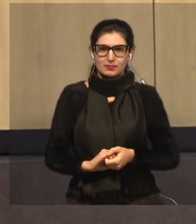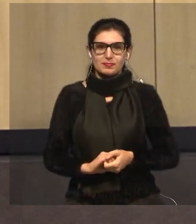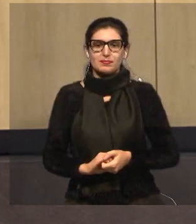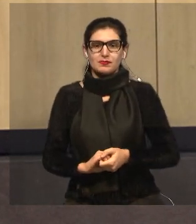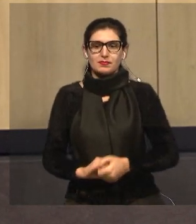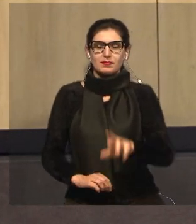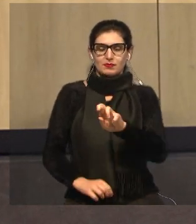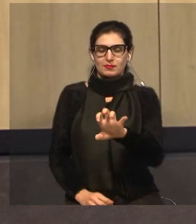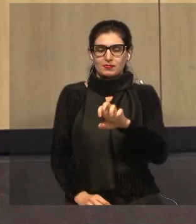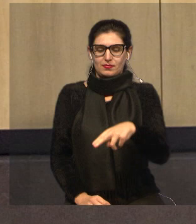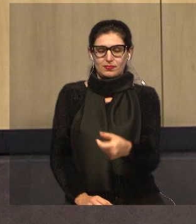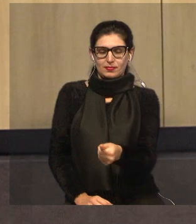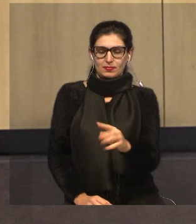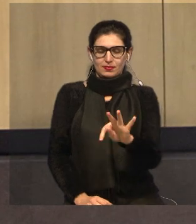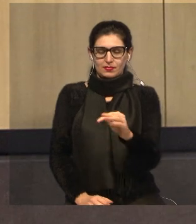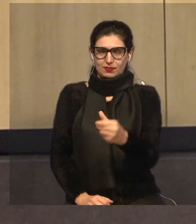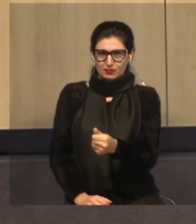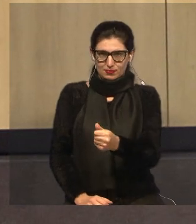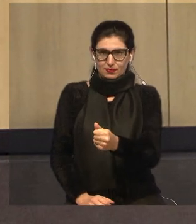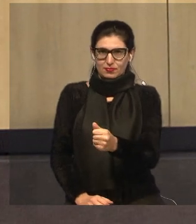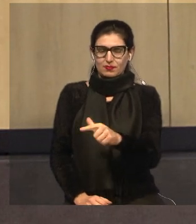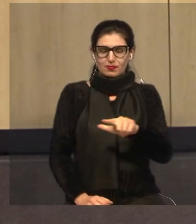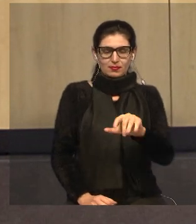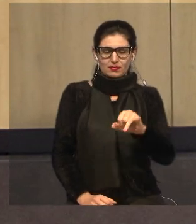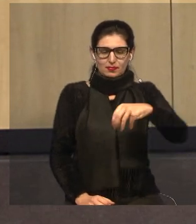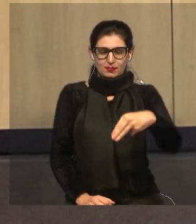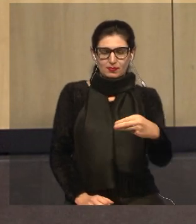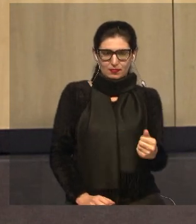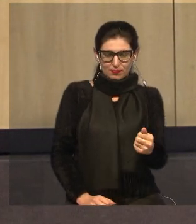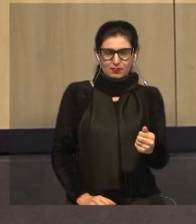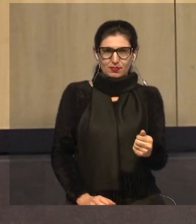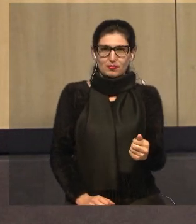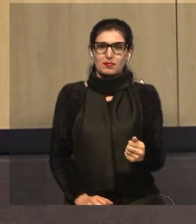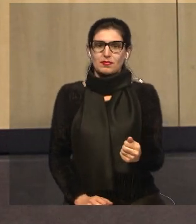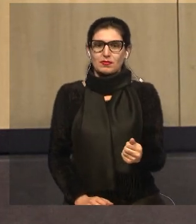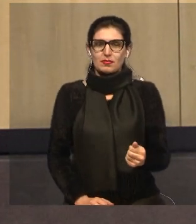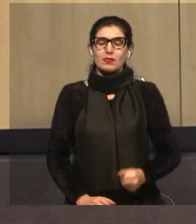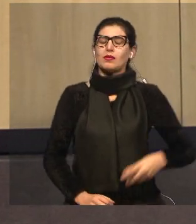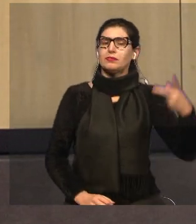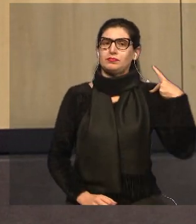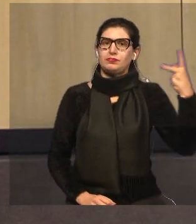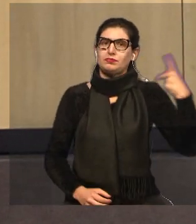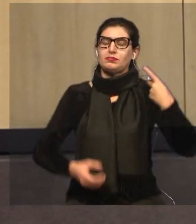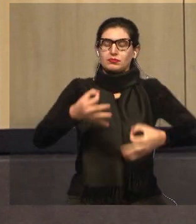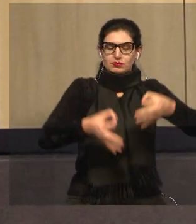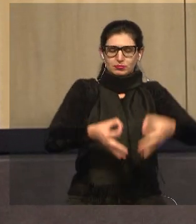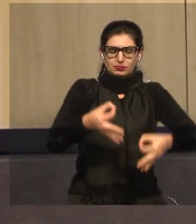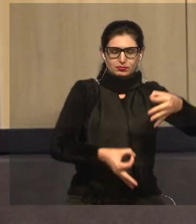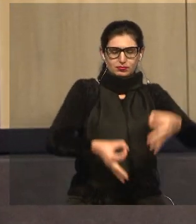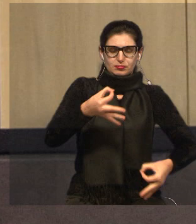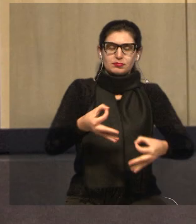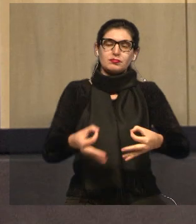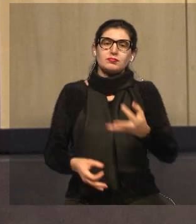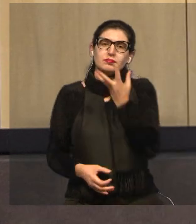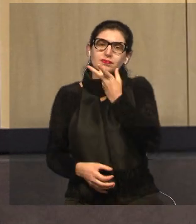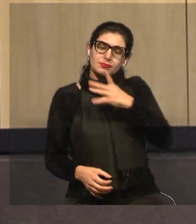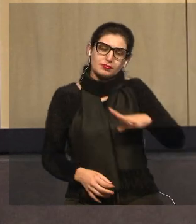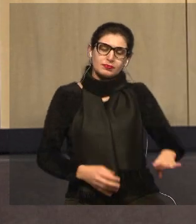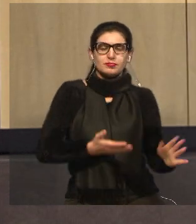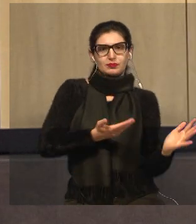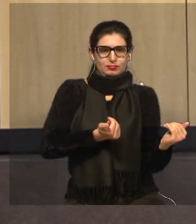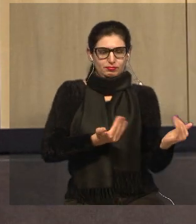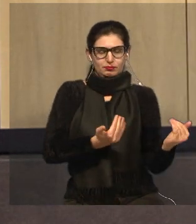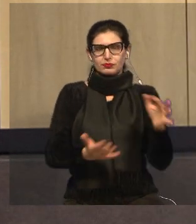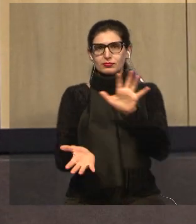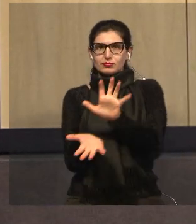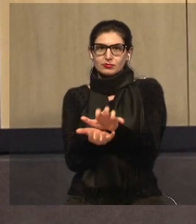Doutora Renata Lúcia Mota Lima de Oliveira Rivite, promotora de Justiça da Vara da Infância e da